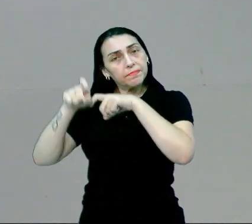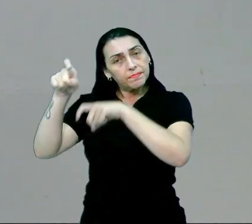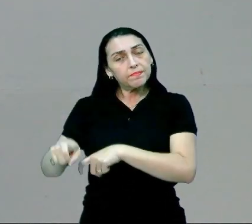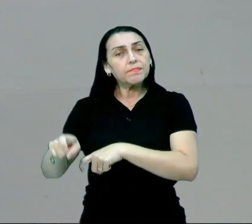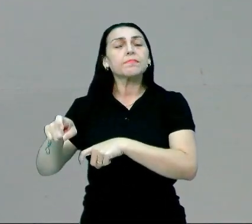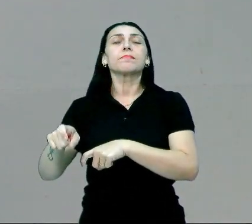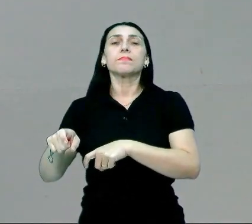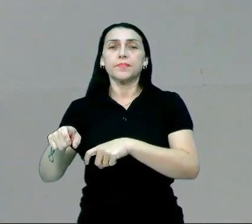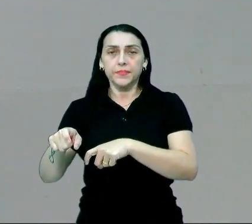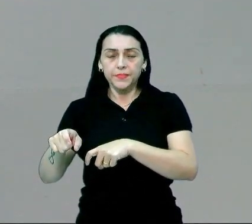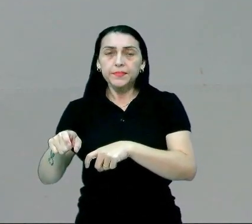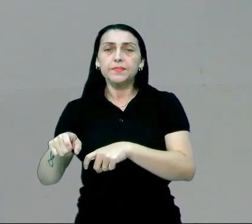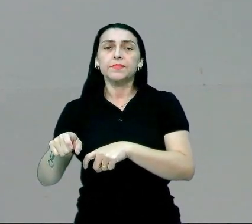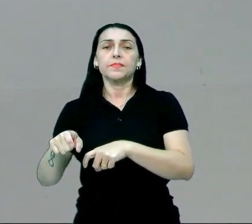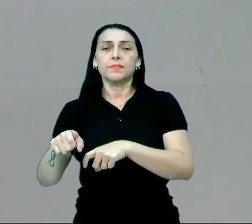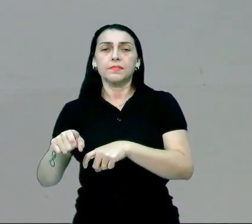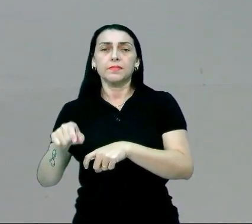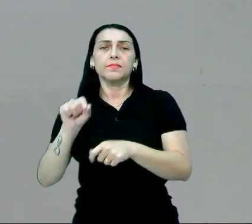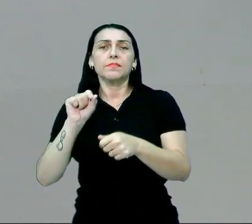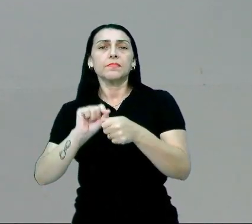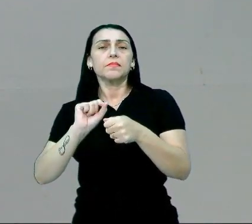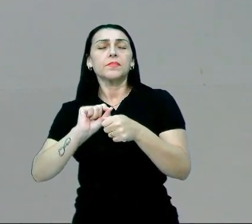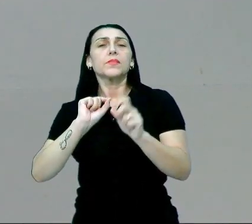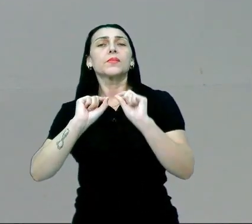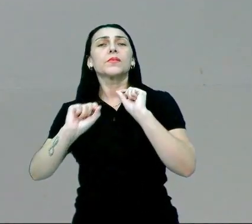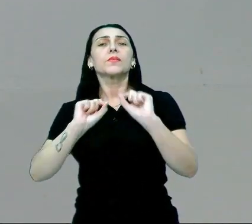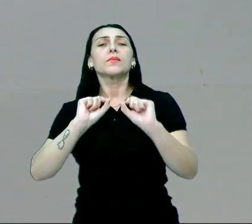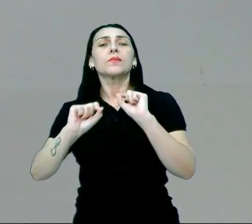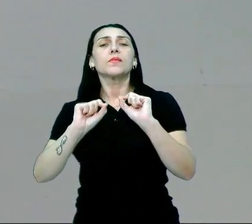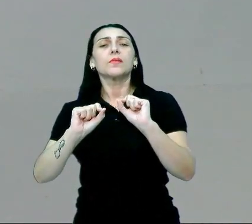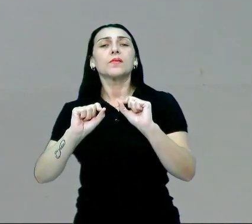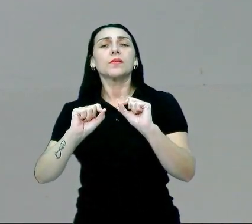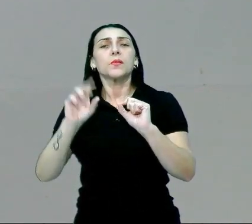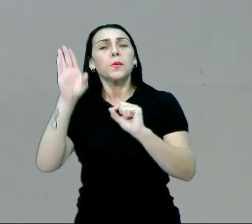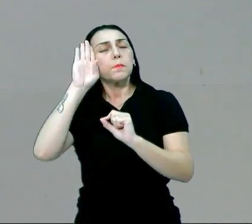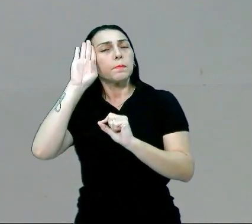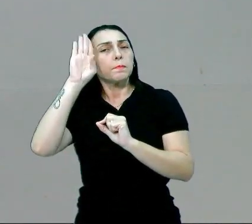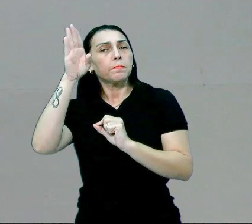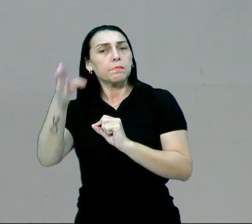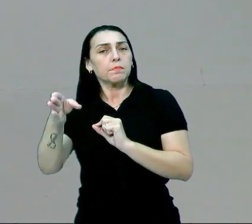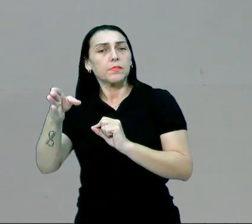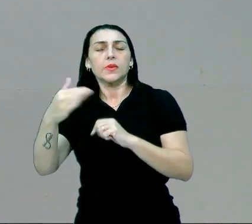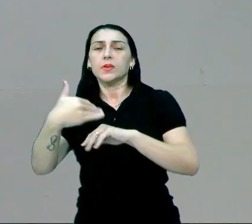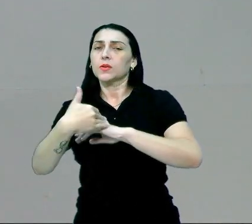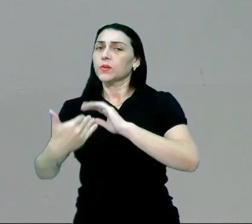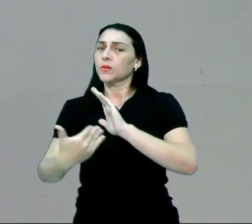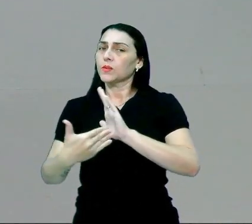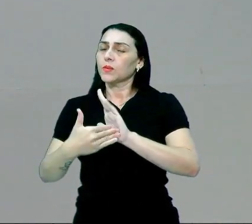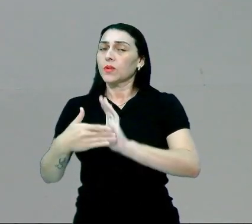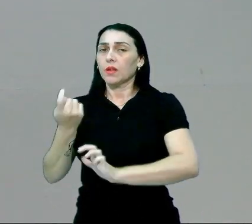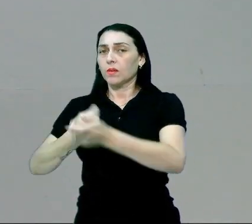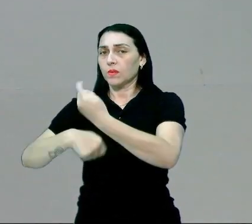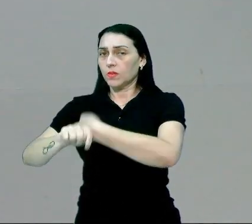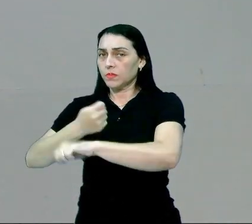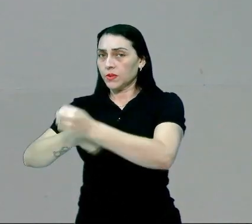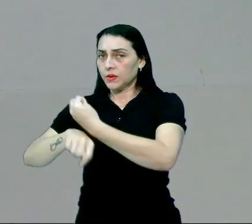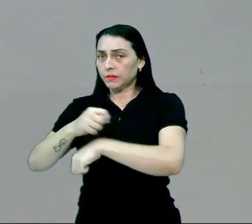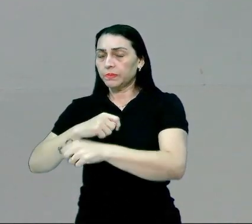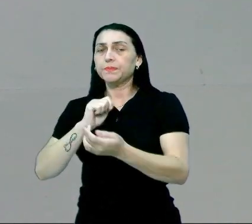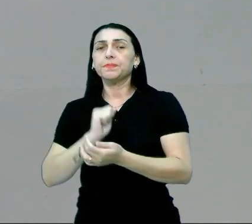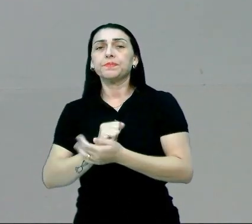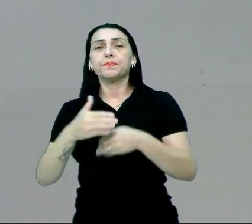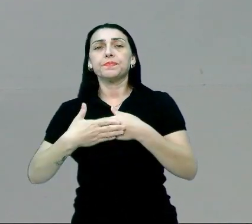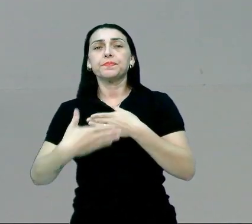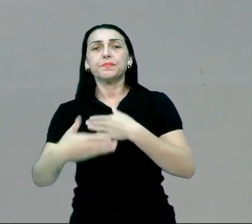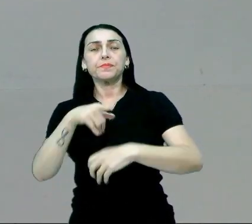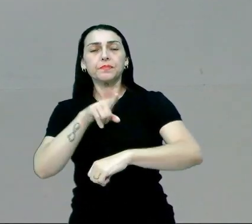a agricultura, acabava por ser o centro, o cerne de toda a economia. A